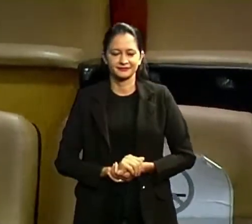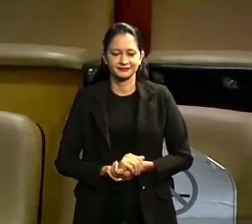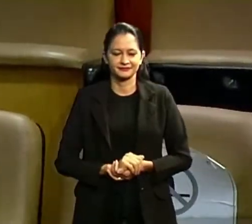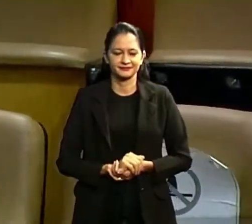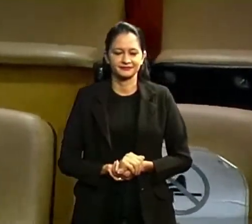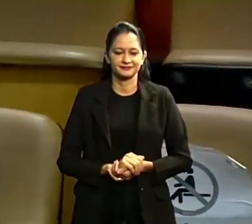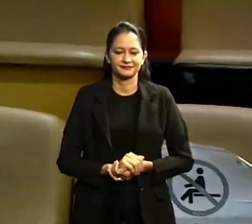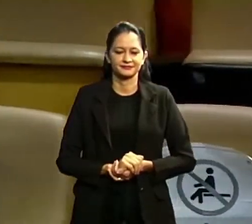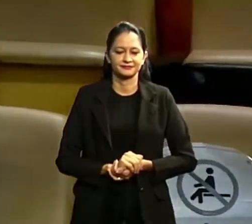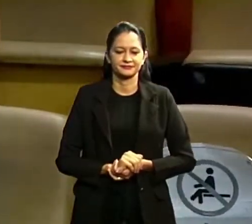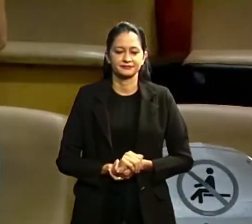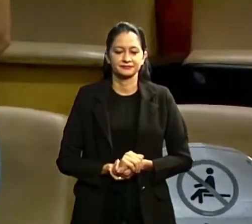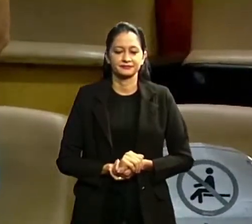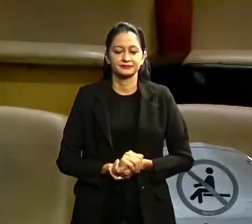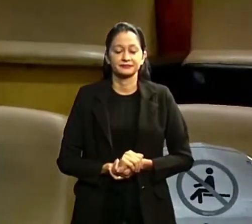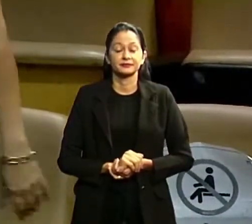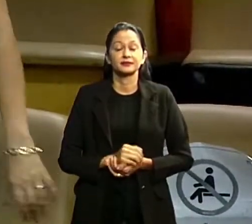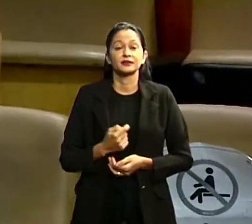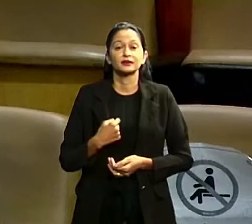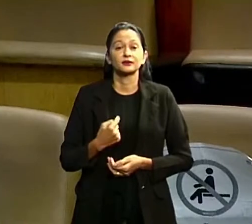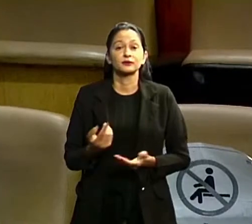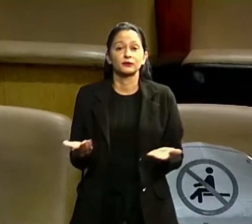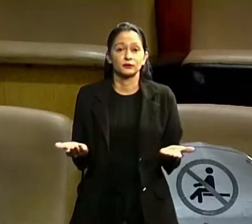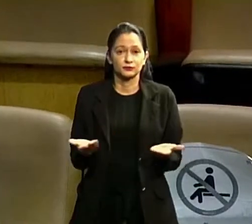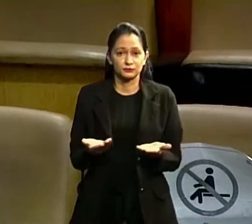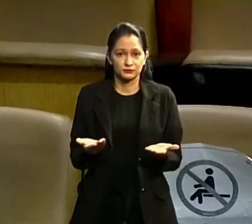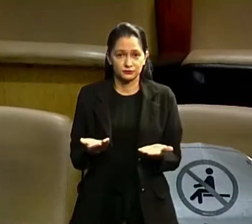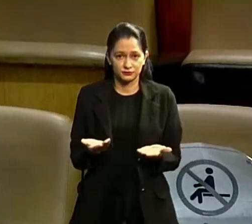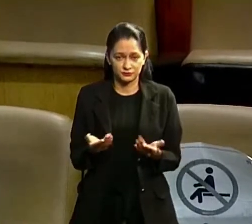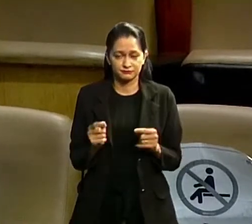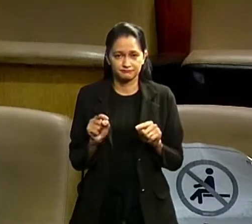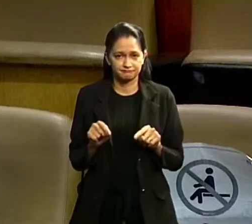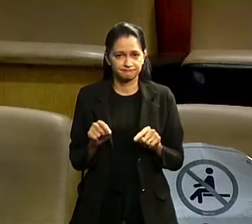É, eu estou aqui hoje, Camila,